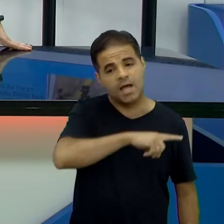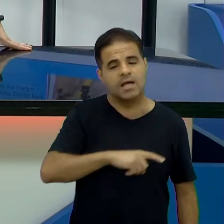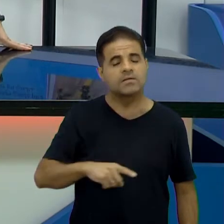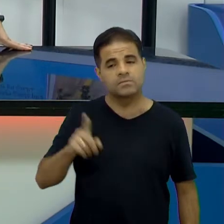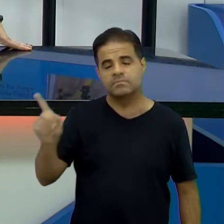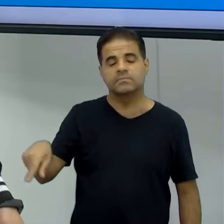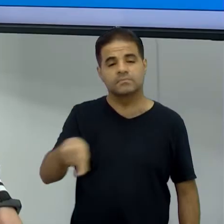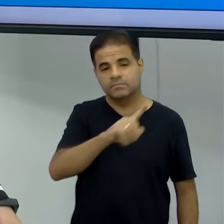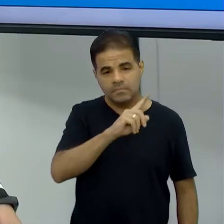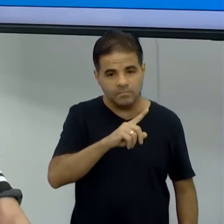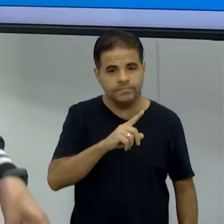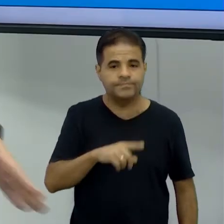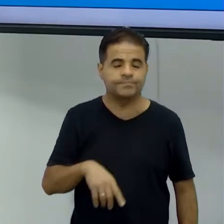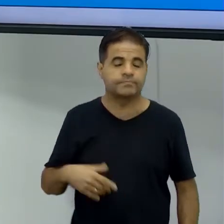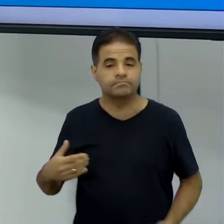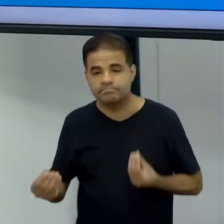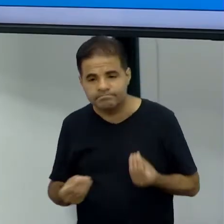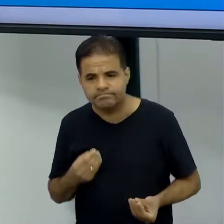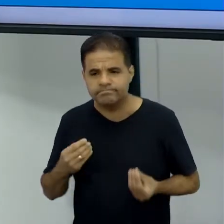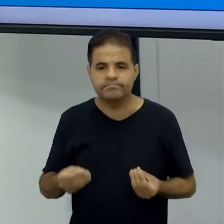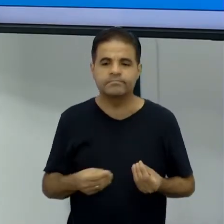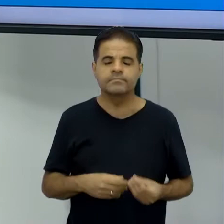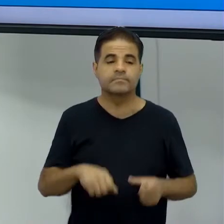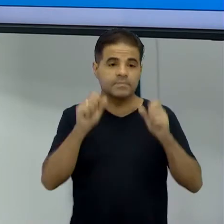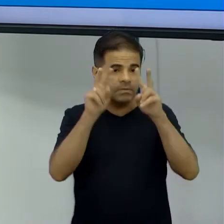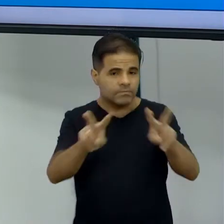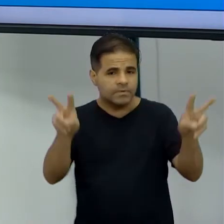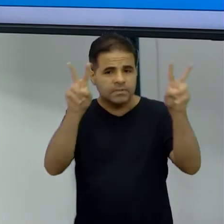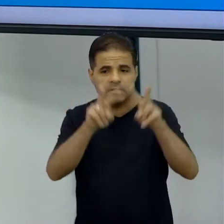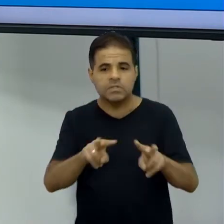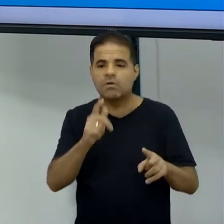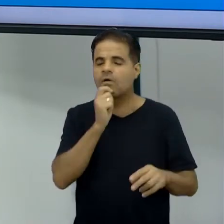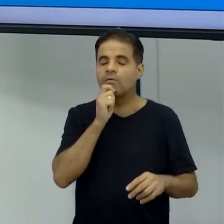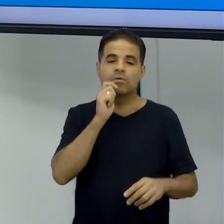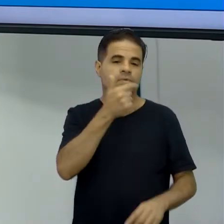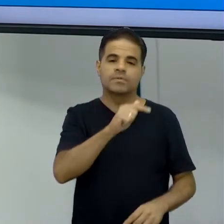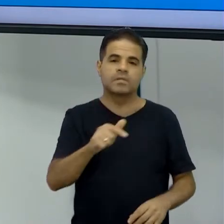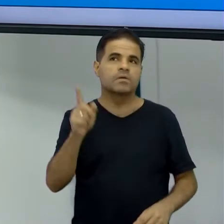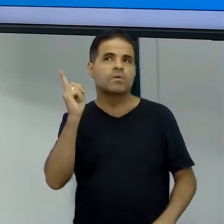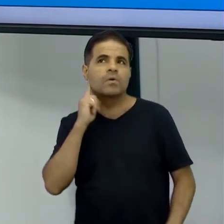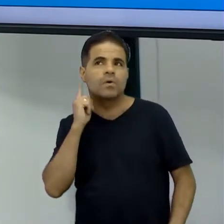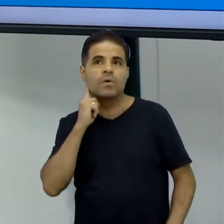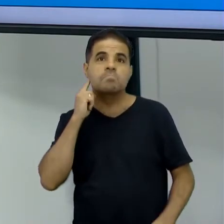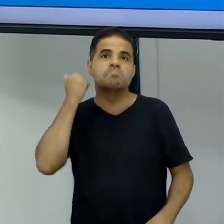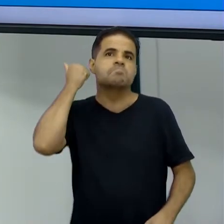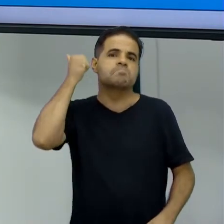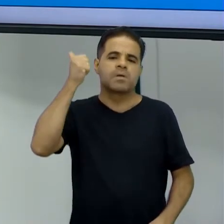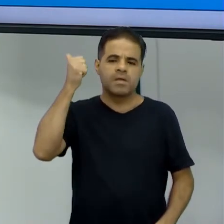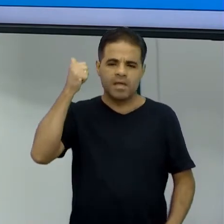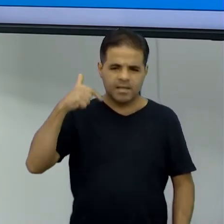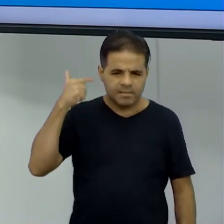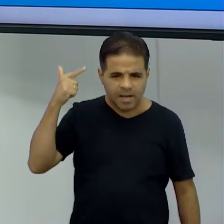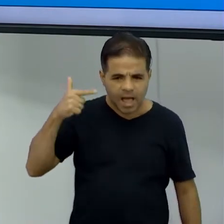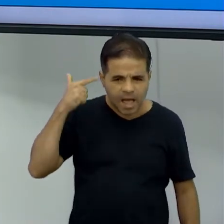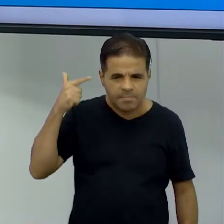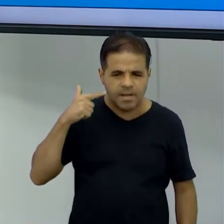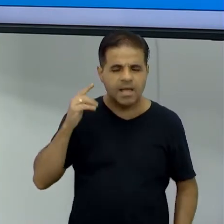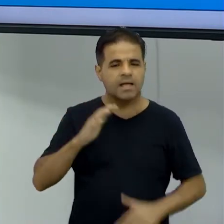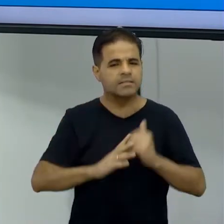dificuldade para você, que na verdade enxerga, que não tem essa questão da audição trabalhada, essa questão